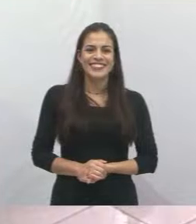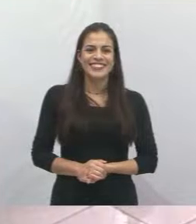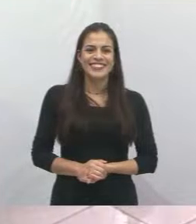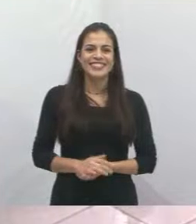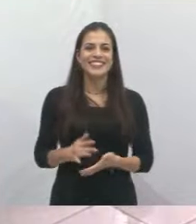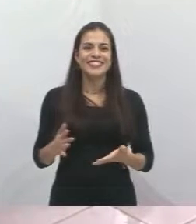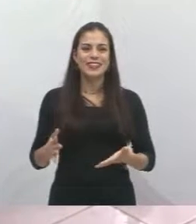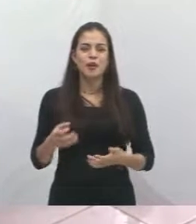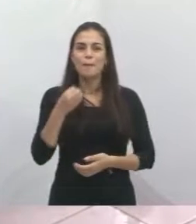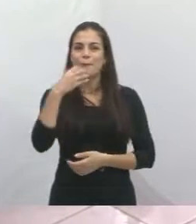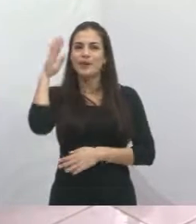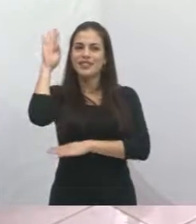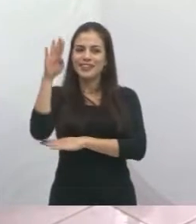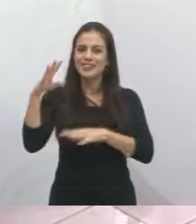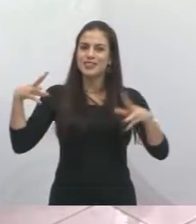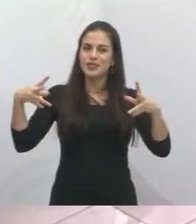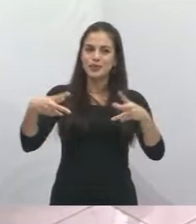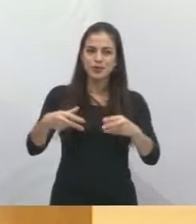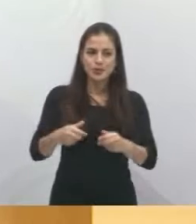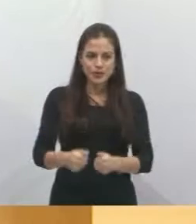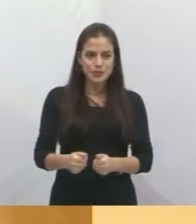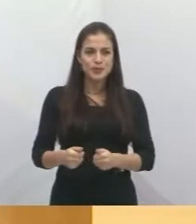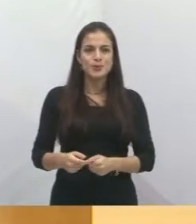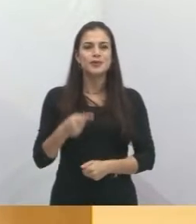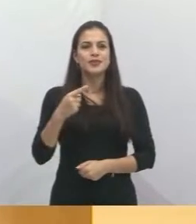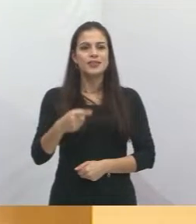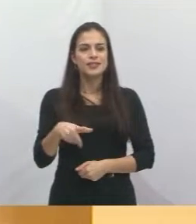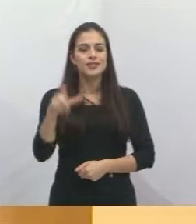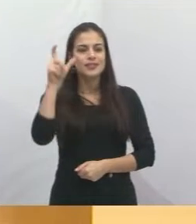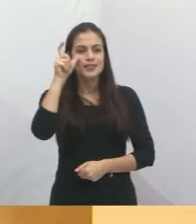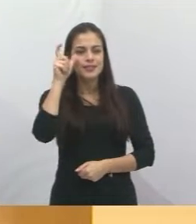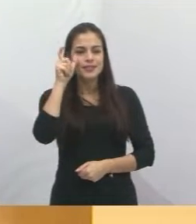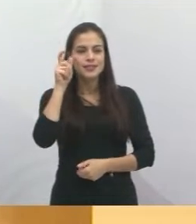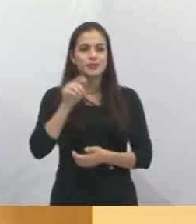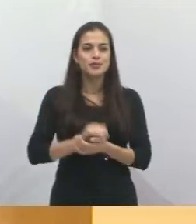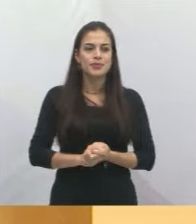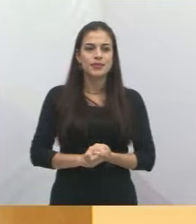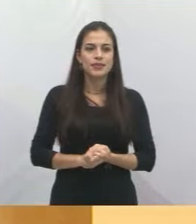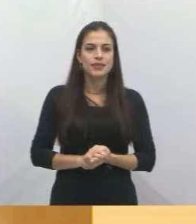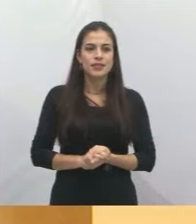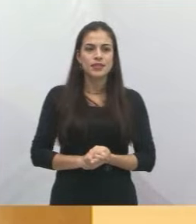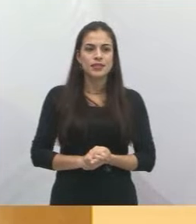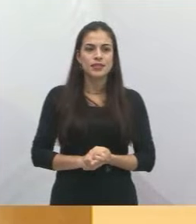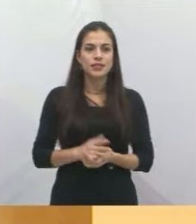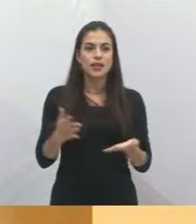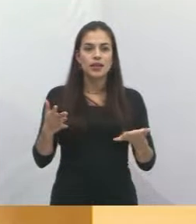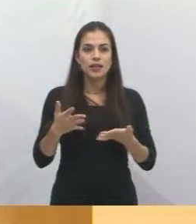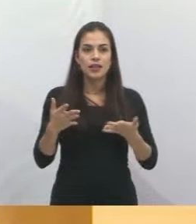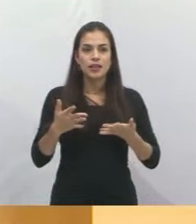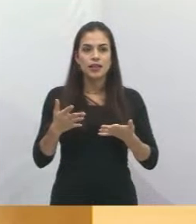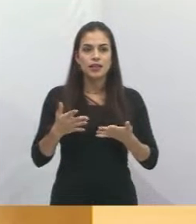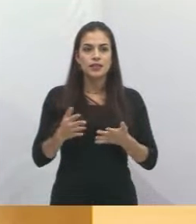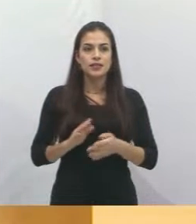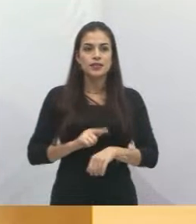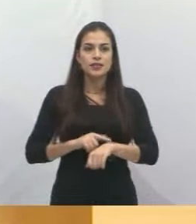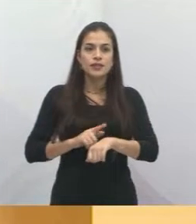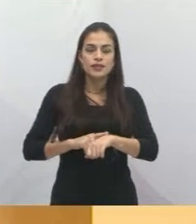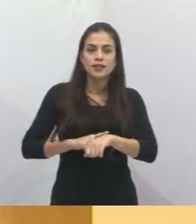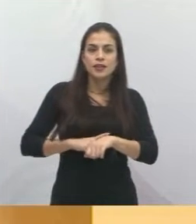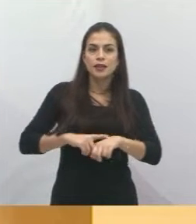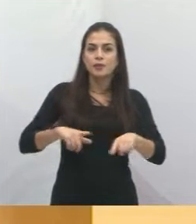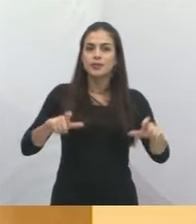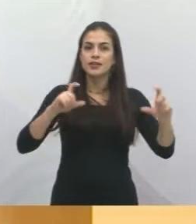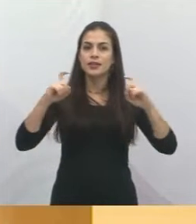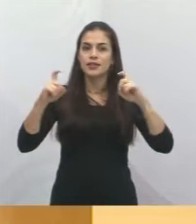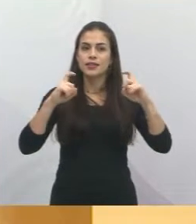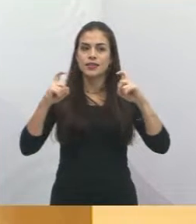Já é boa tarde a todos, boa tarde a você que nos acompanha. Nós estamos agora, neste momento da sessão, nos temas